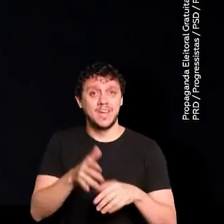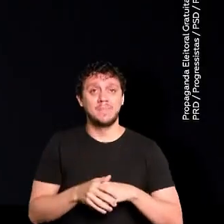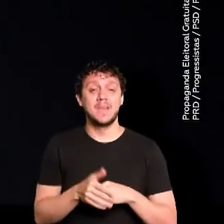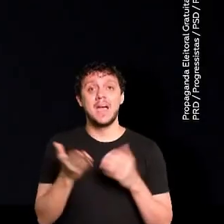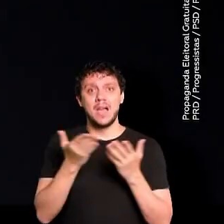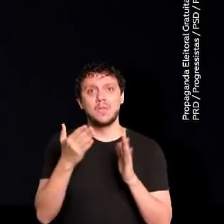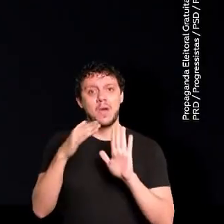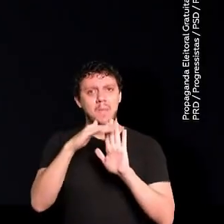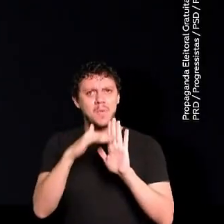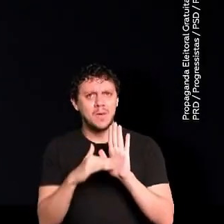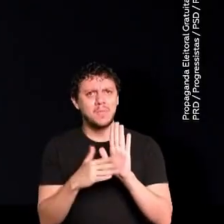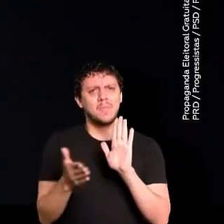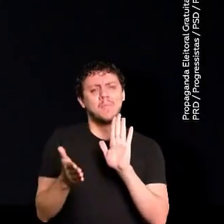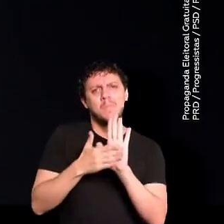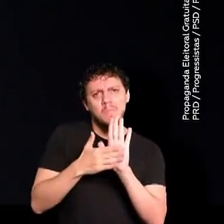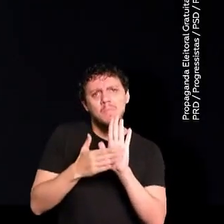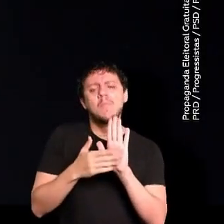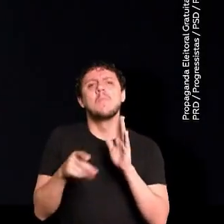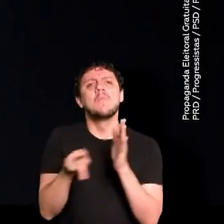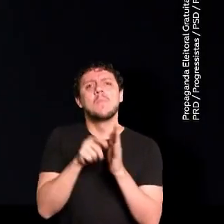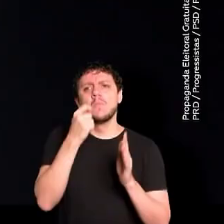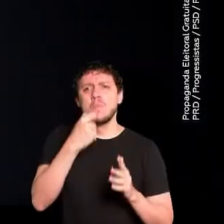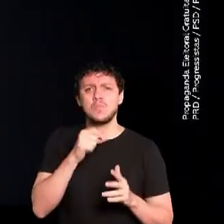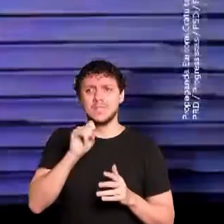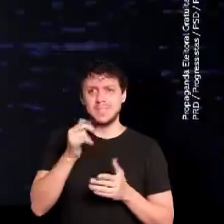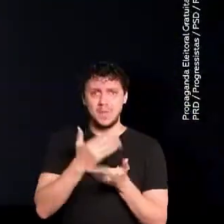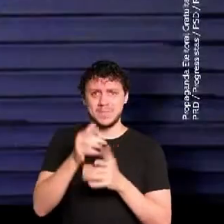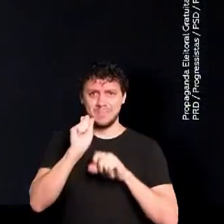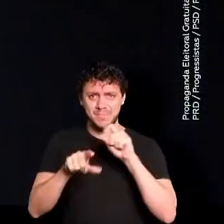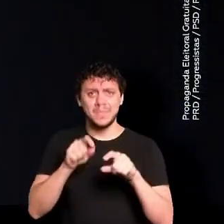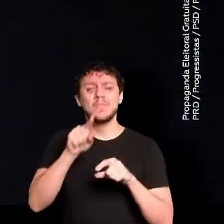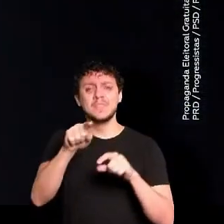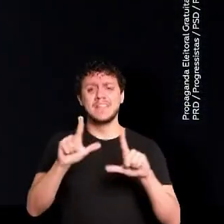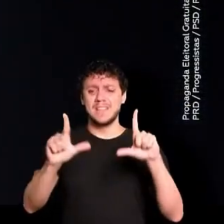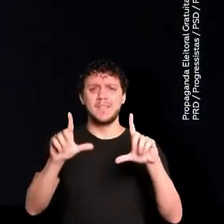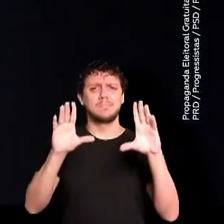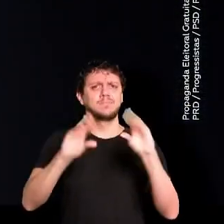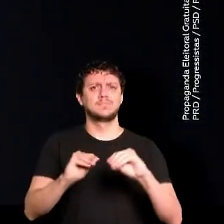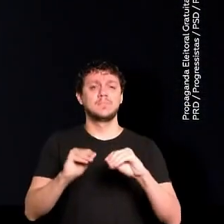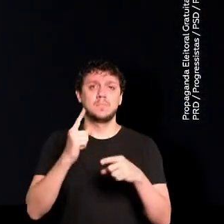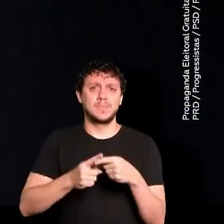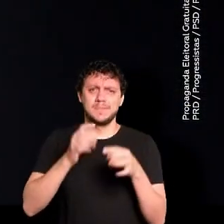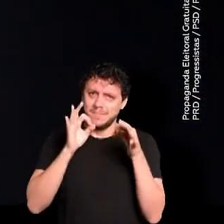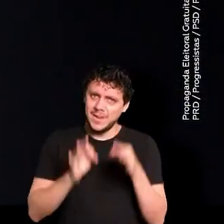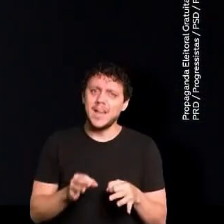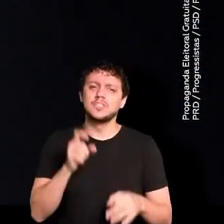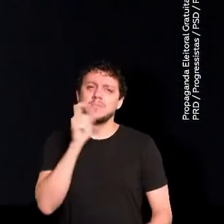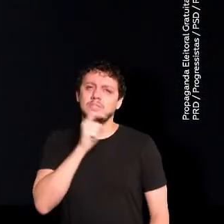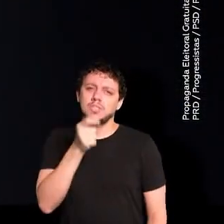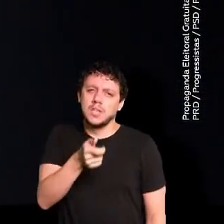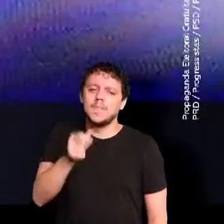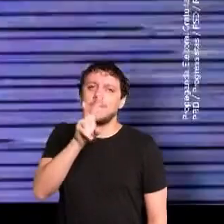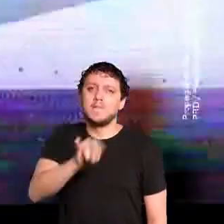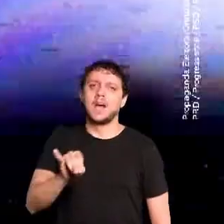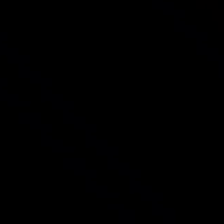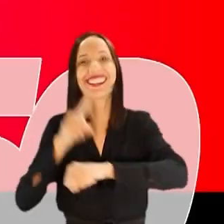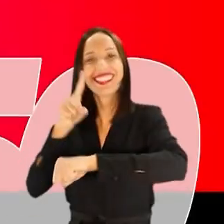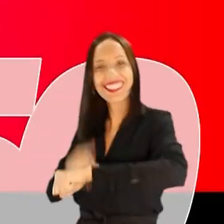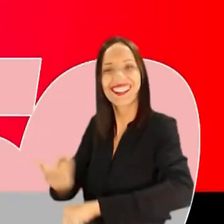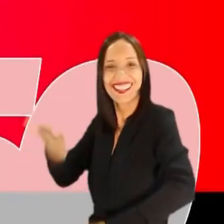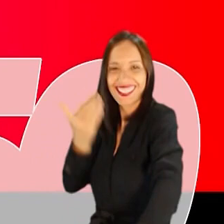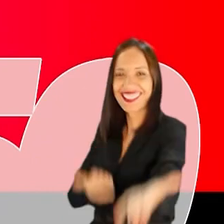Agora vem o programa do Boulos. E se ele começar a atacar, desliga a TV, porque certamente ele vai mentir de novo pra